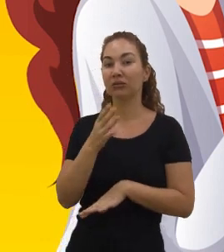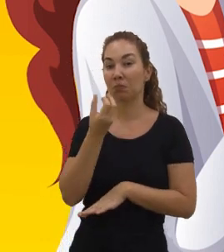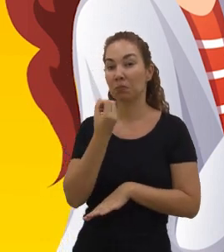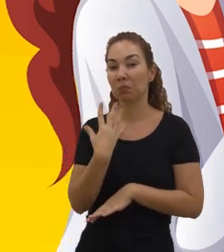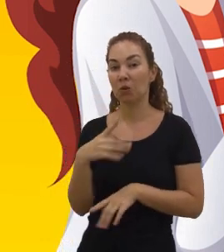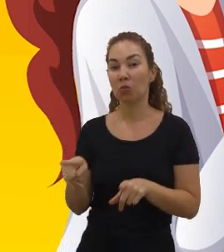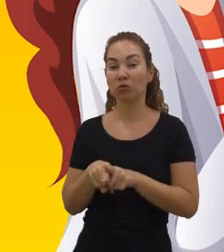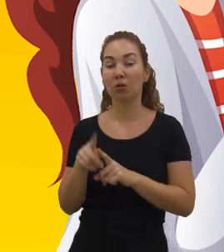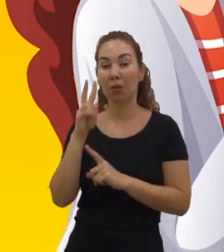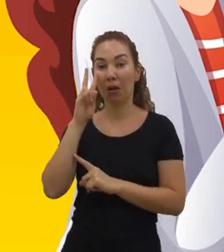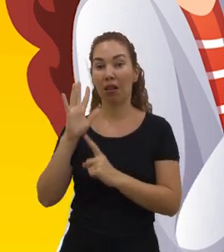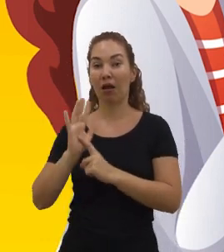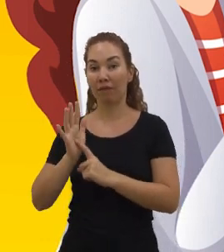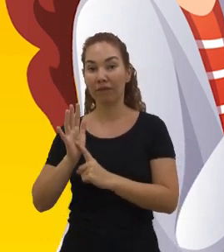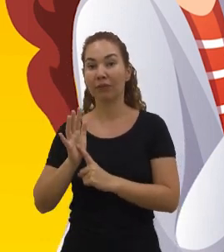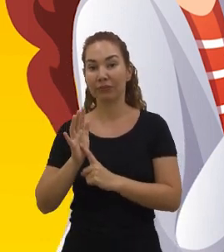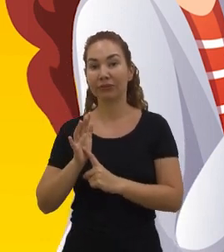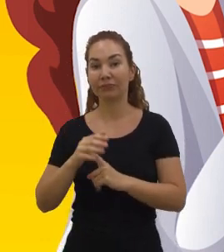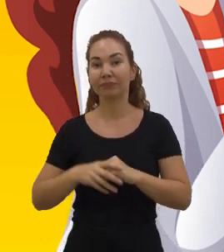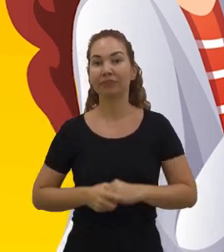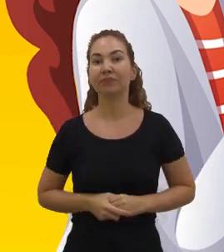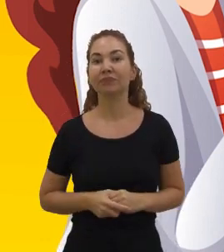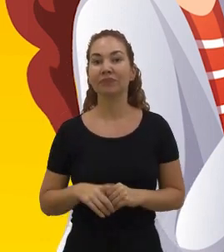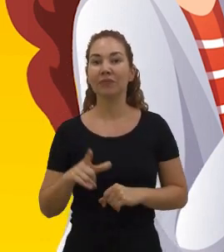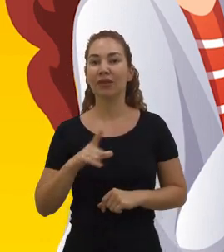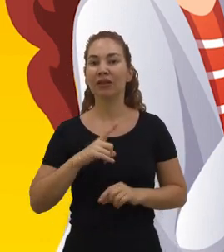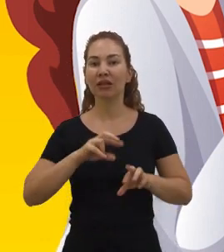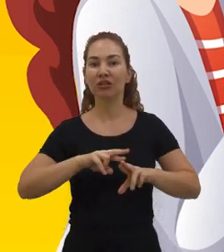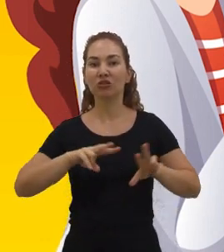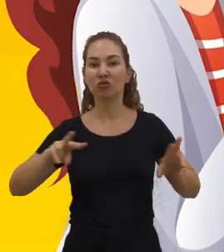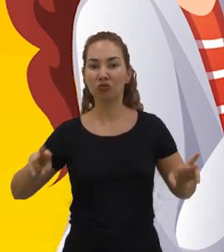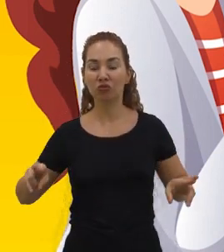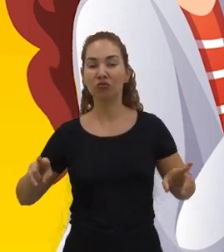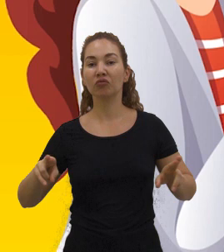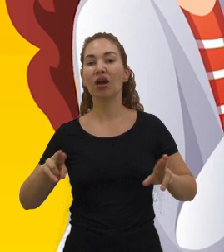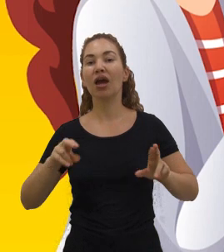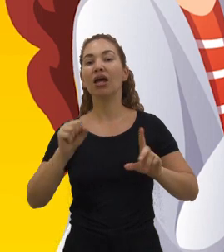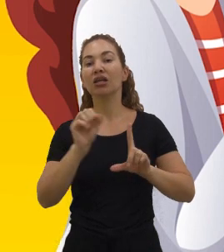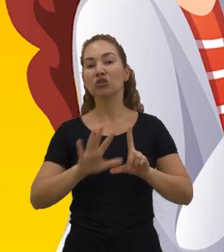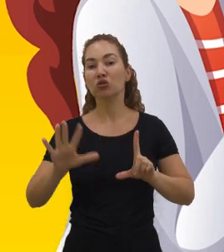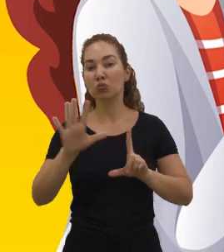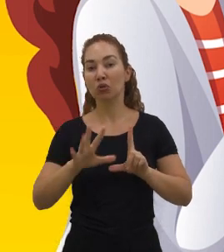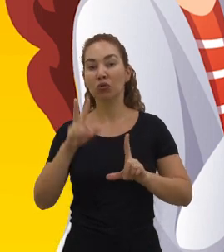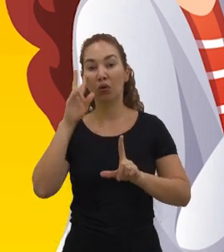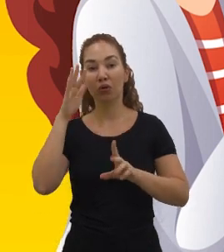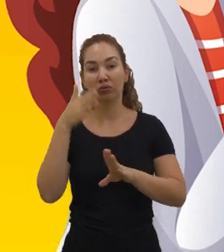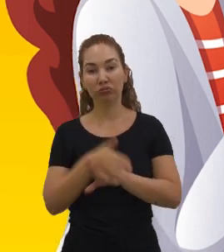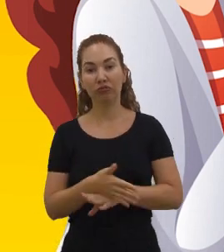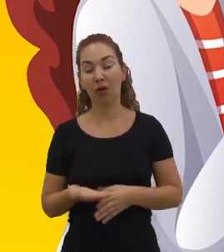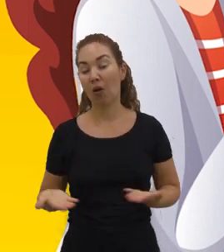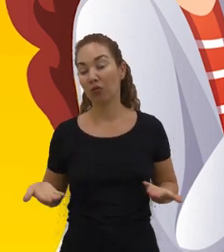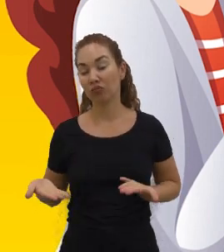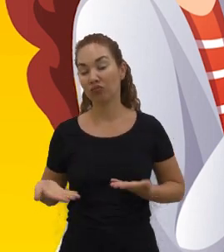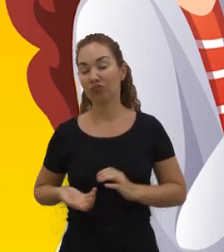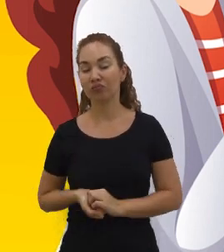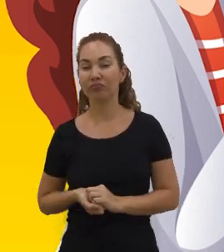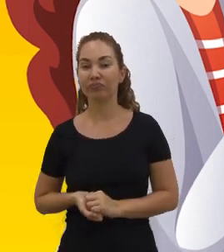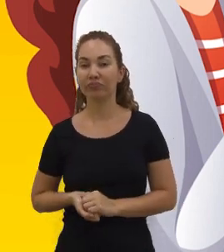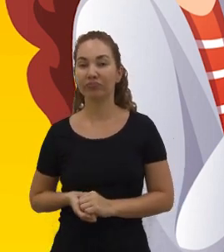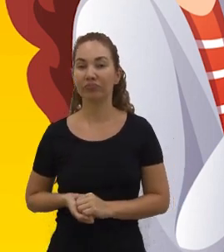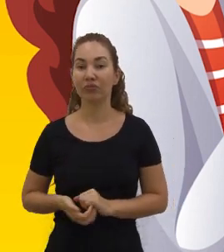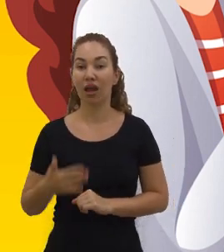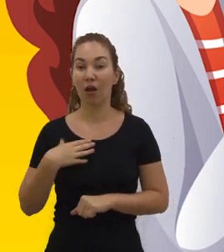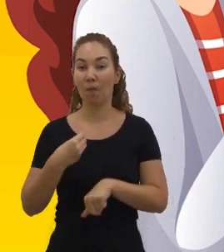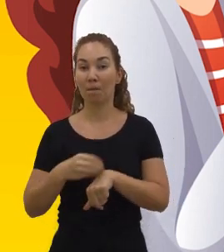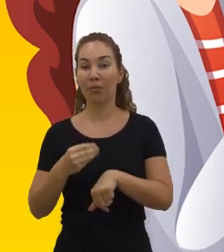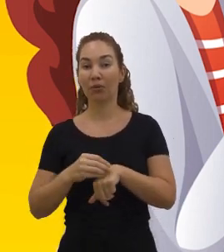bom também, né? Assistir filme, e a gente tem várias plataformas que a gente pode assistir, né? Hoje em dia. E eu vou dar